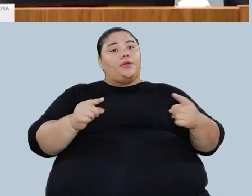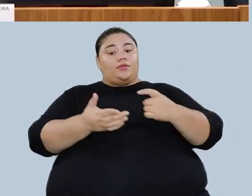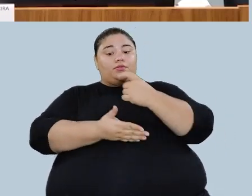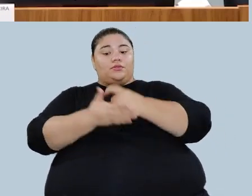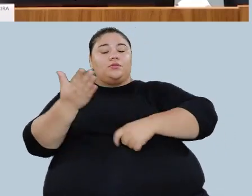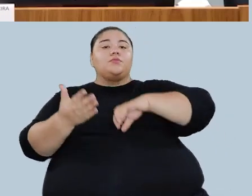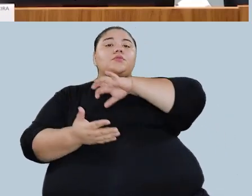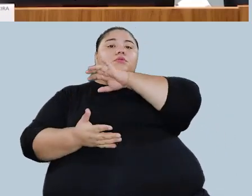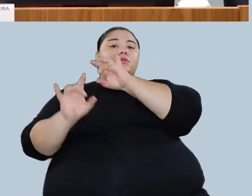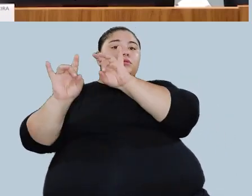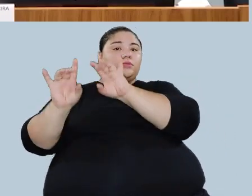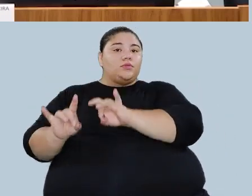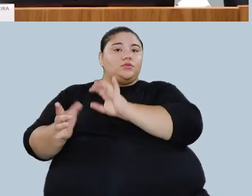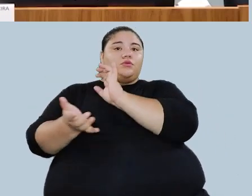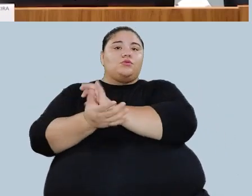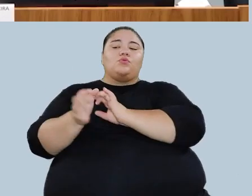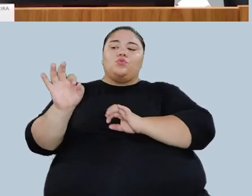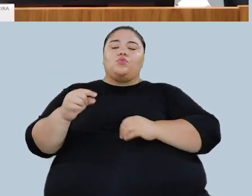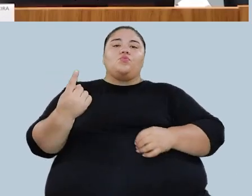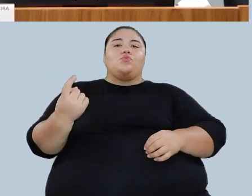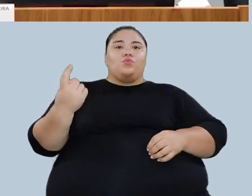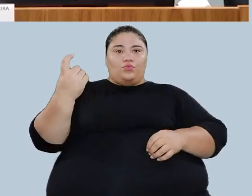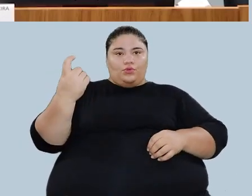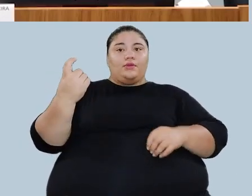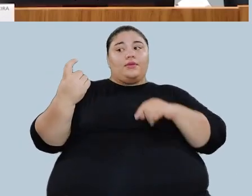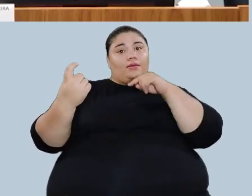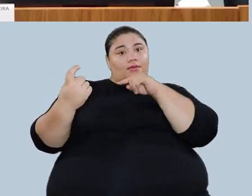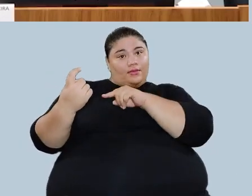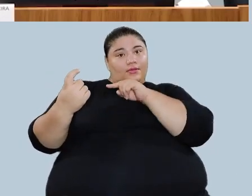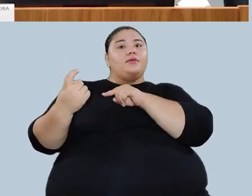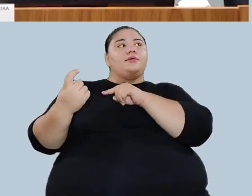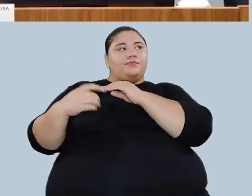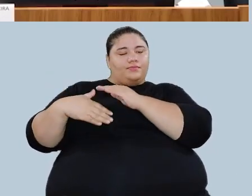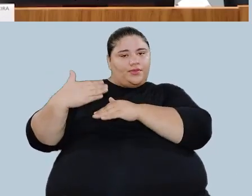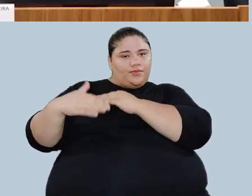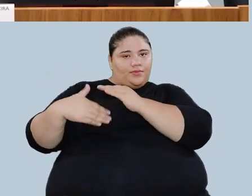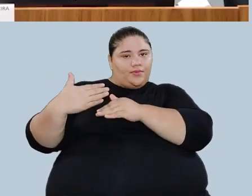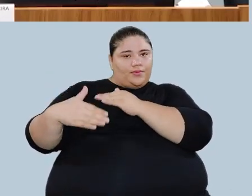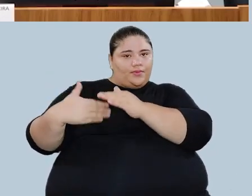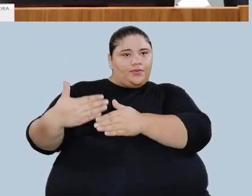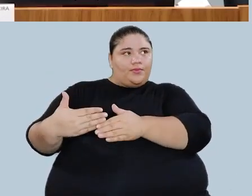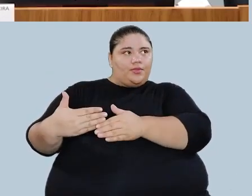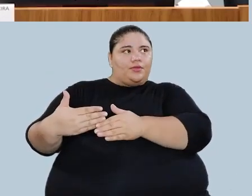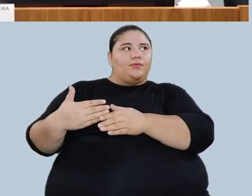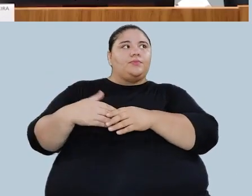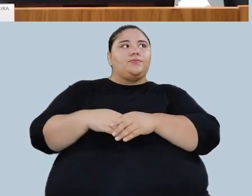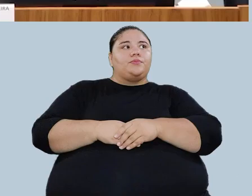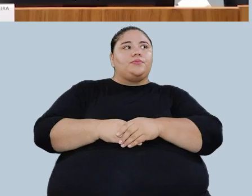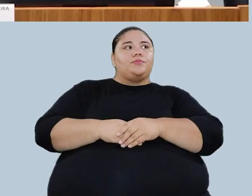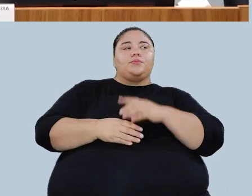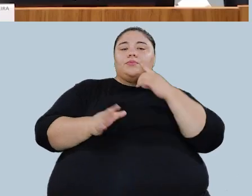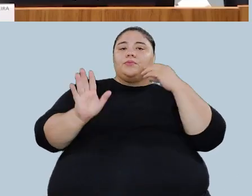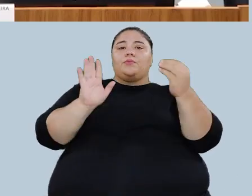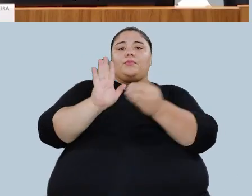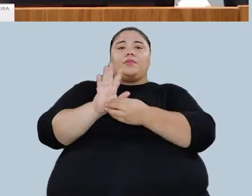tributação de regime especial, não, será uma alíquota única, que é essa que estará sendo progressivamente, né,